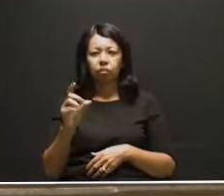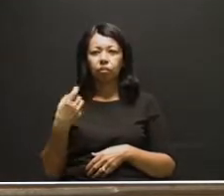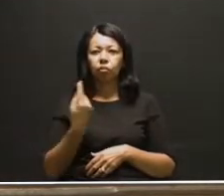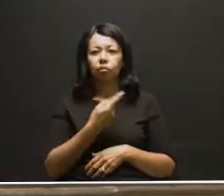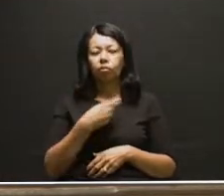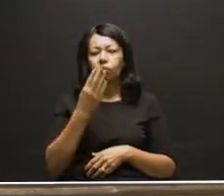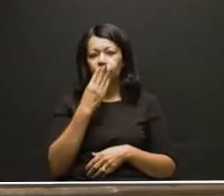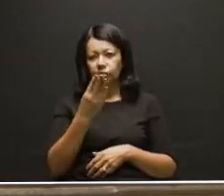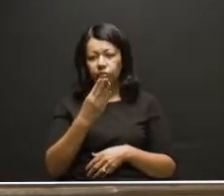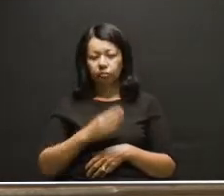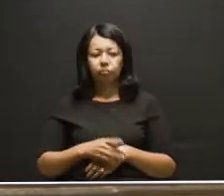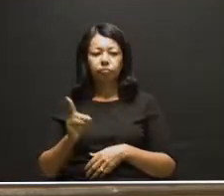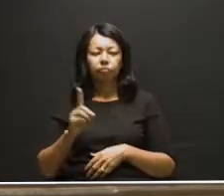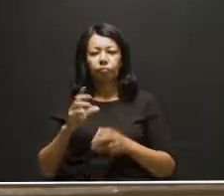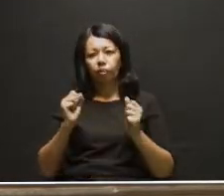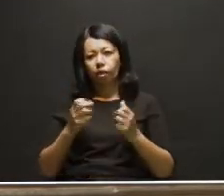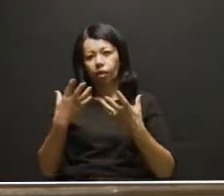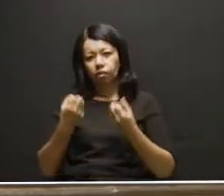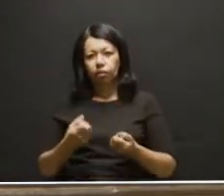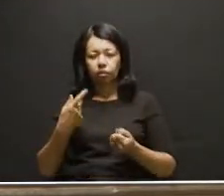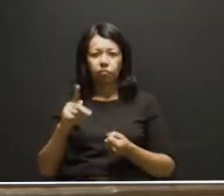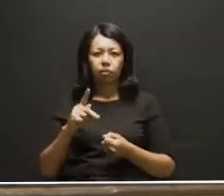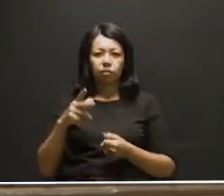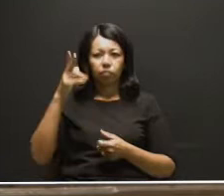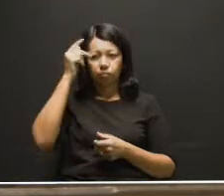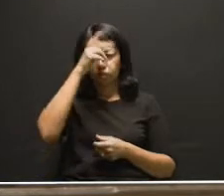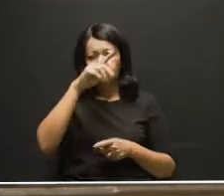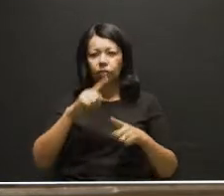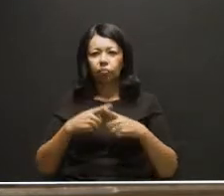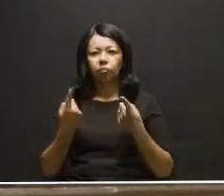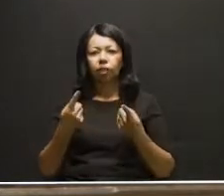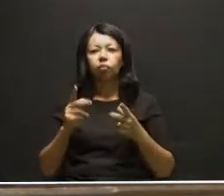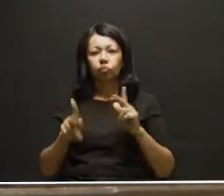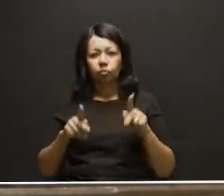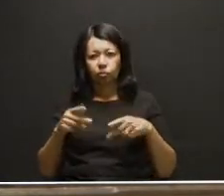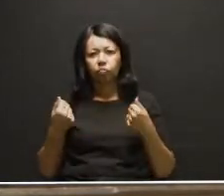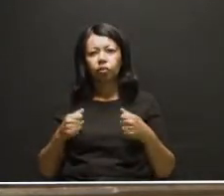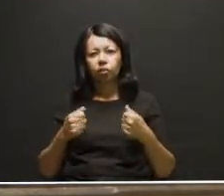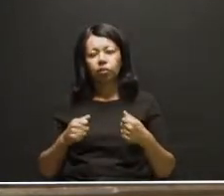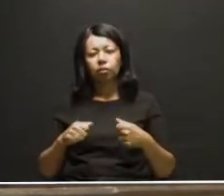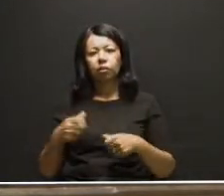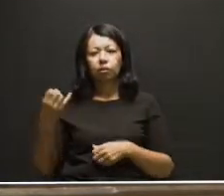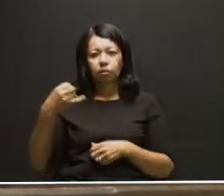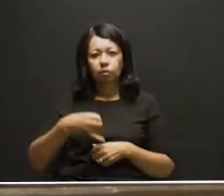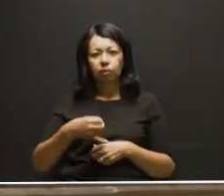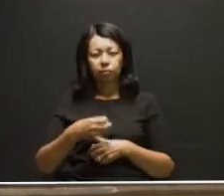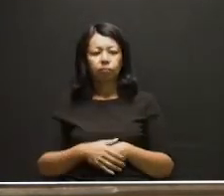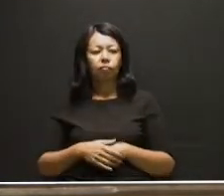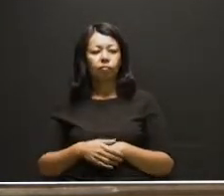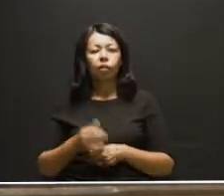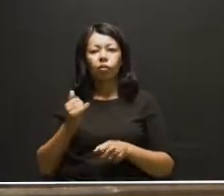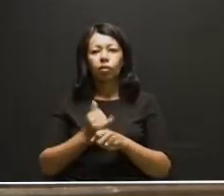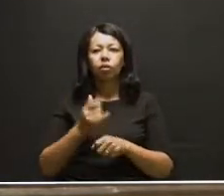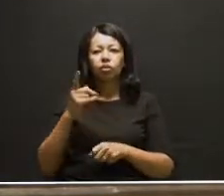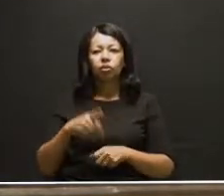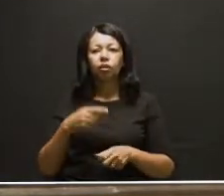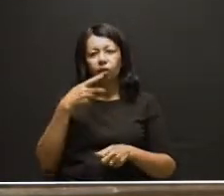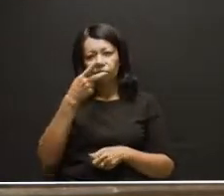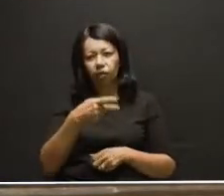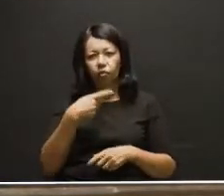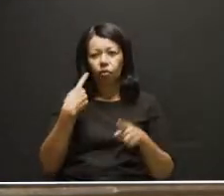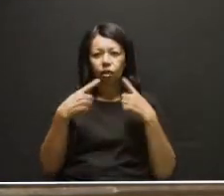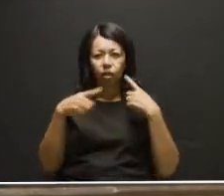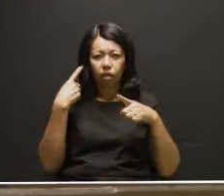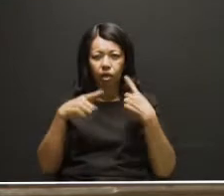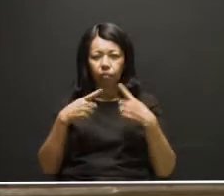pode não ser atendido pelo prefeito mas do povo tem que ser o líder já se manifestou os vereadores já pilotei um documento assinado por